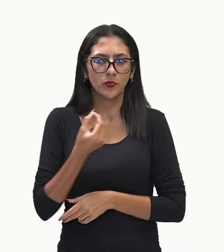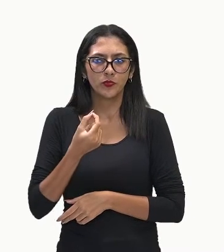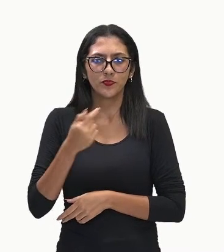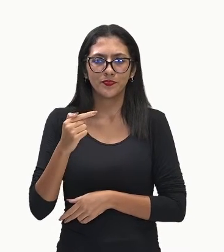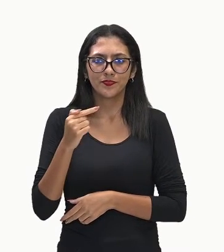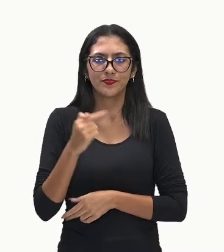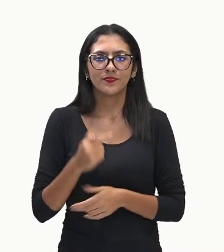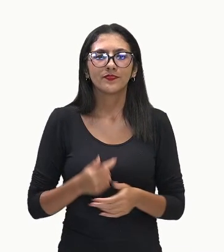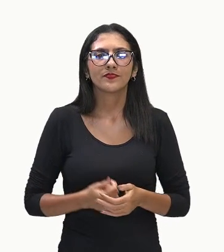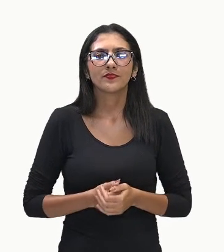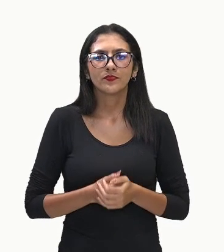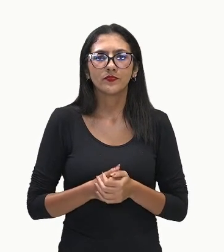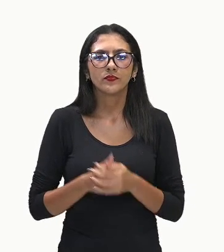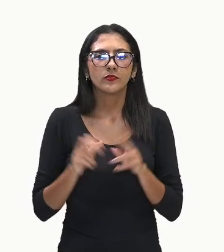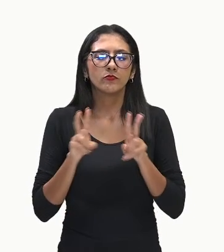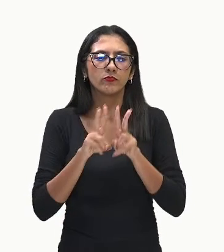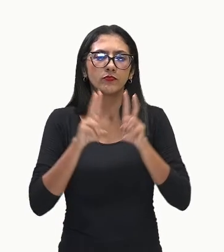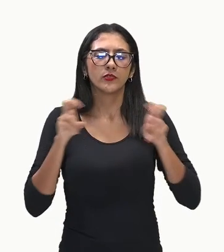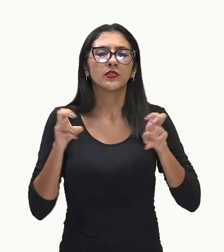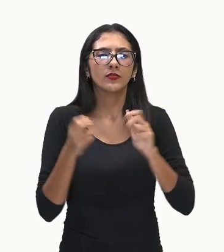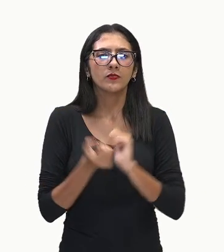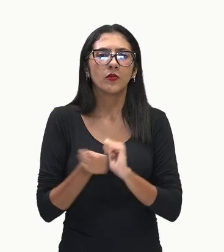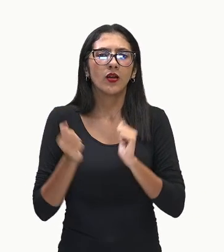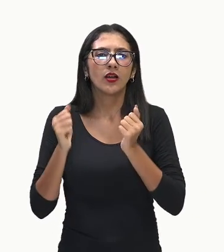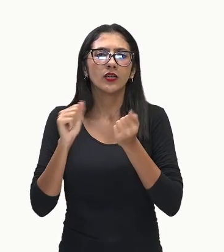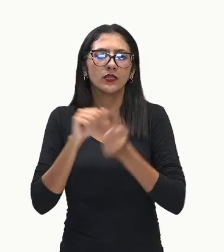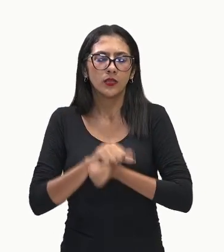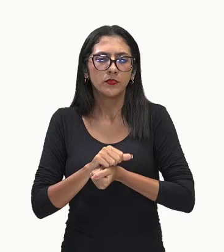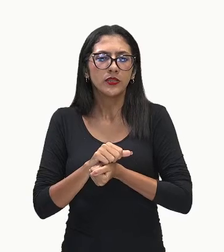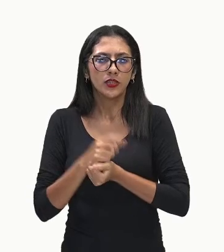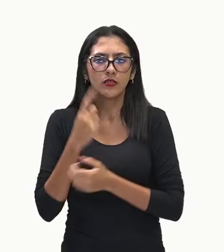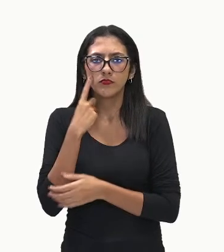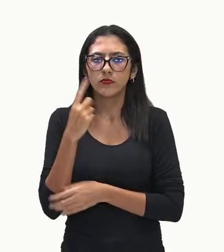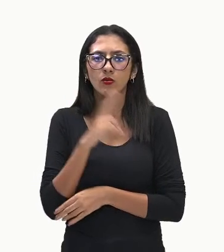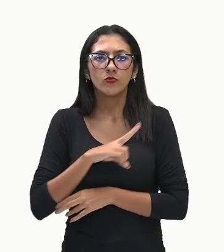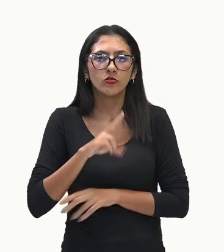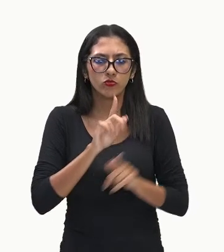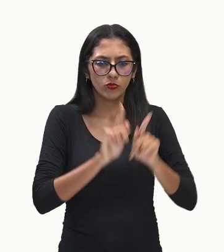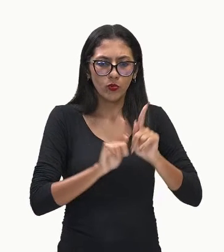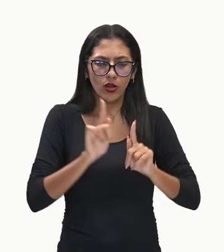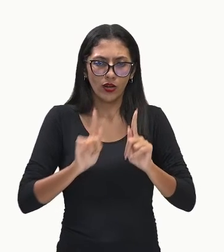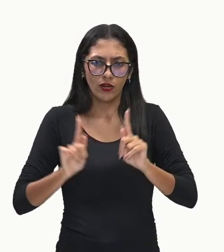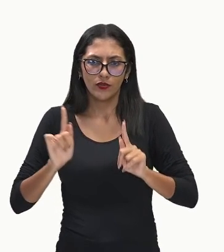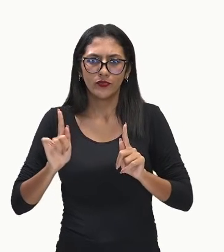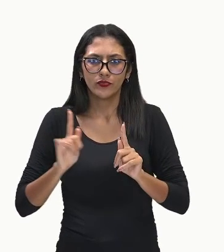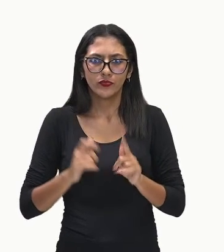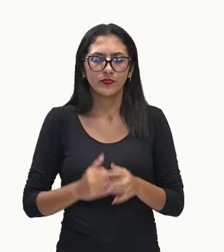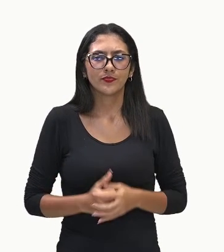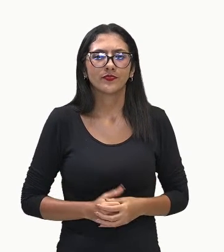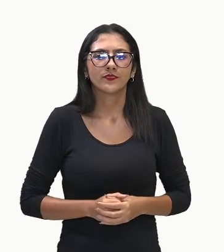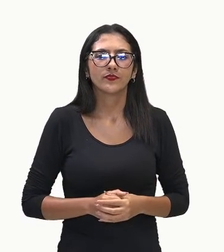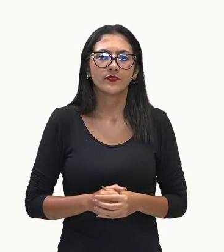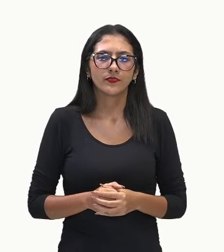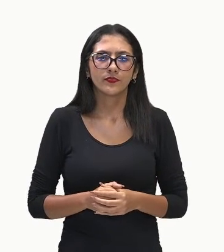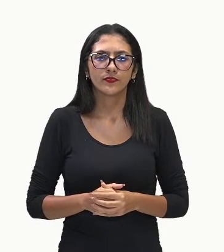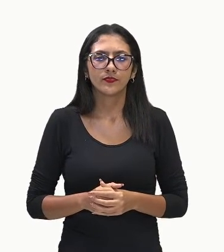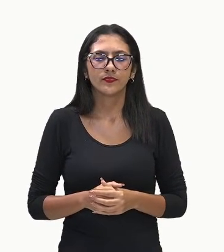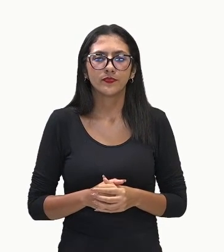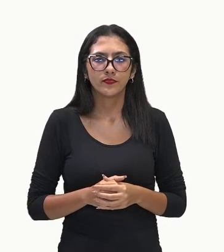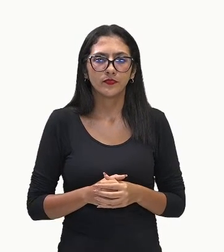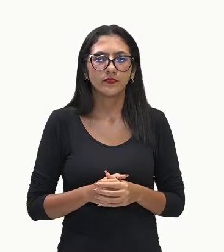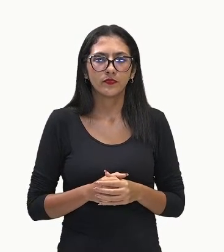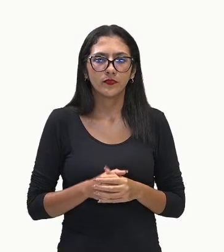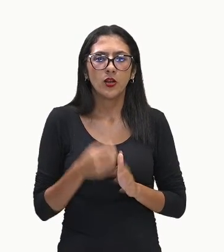para a matéria jornalística em que o gráfico abaixo esteja representado. Aí, ó, produção